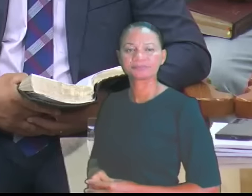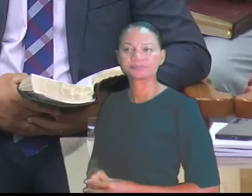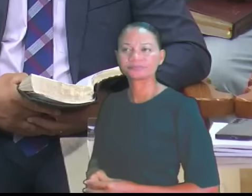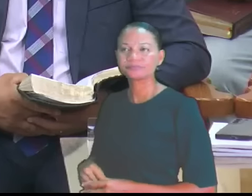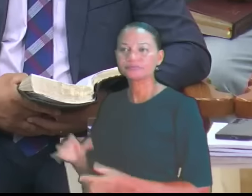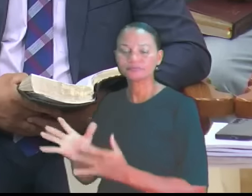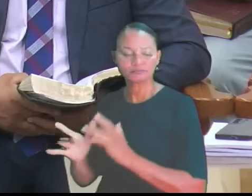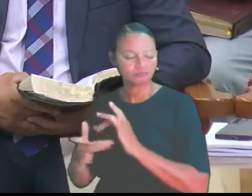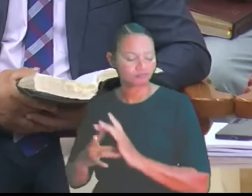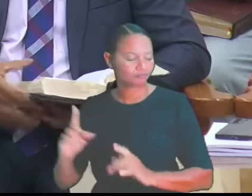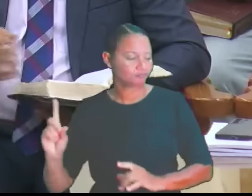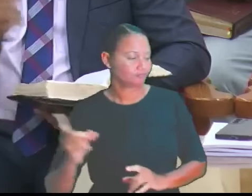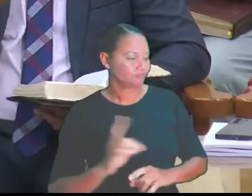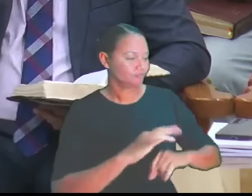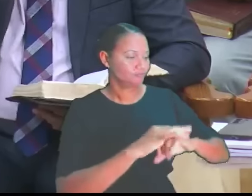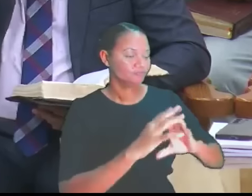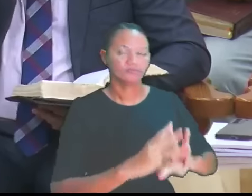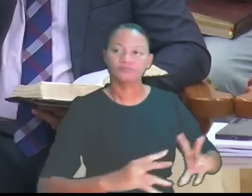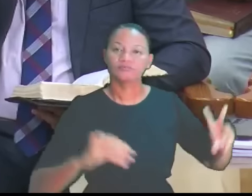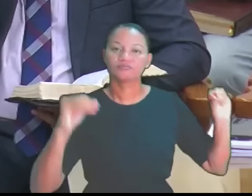Jesus foi lá e curou o rapaz.